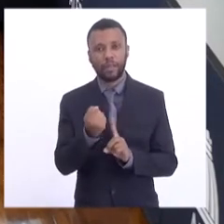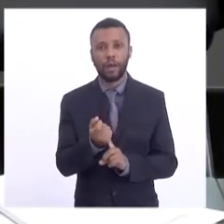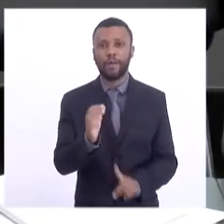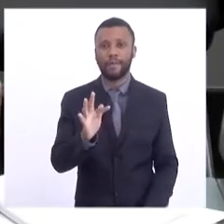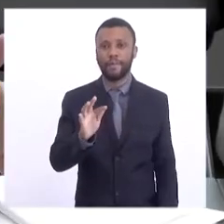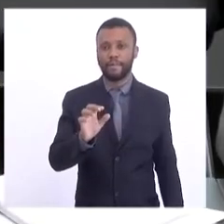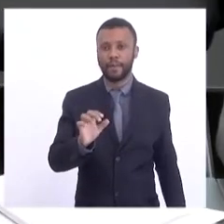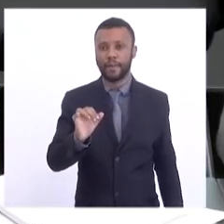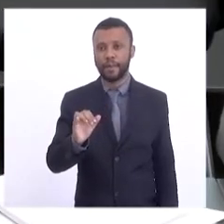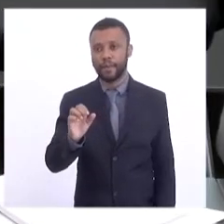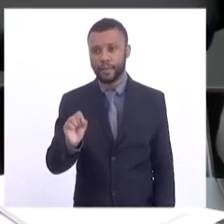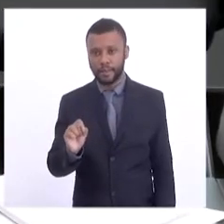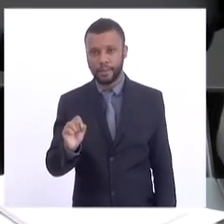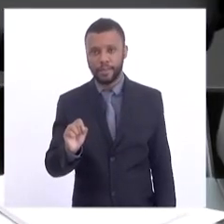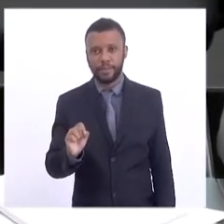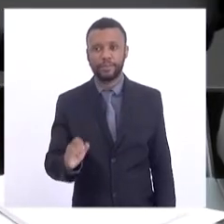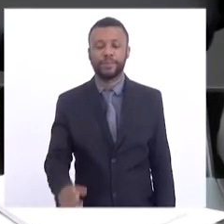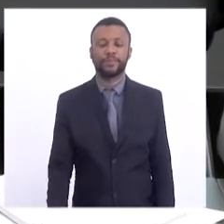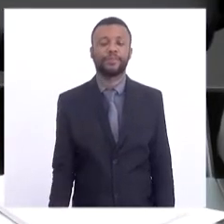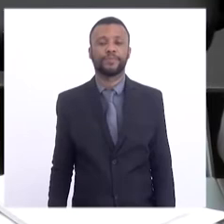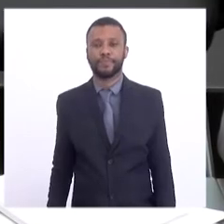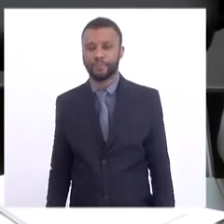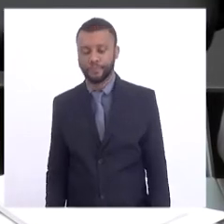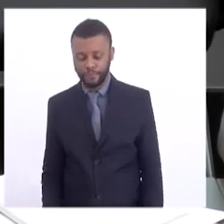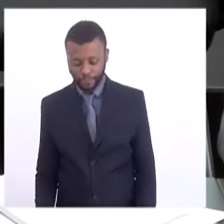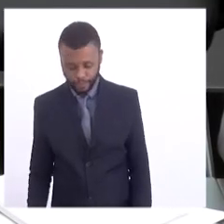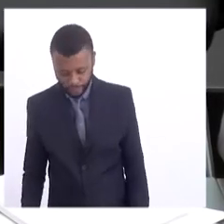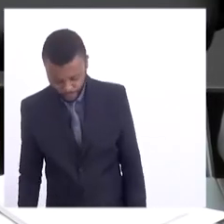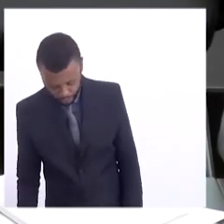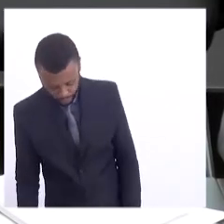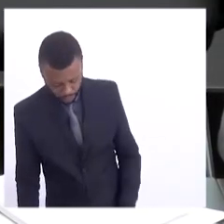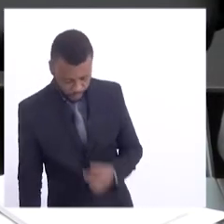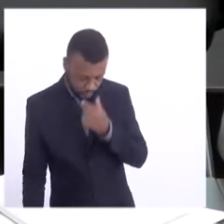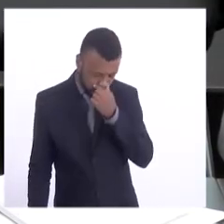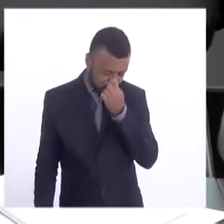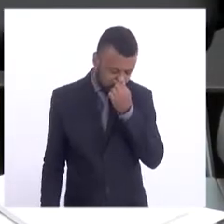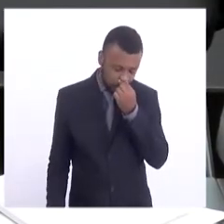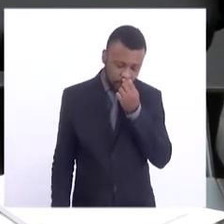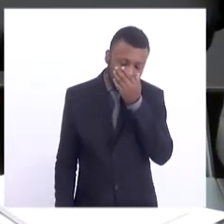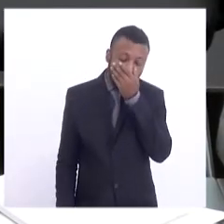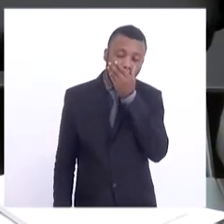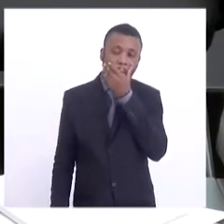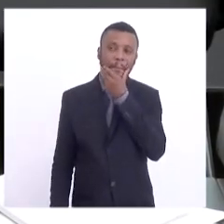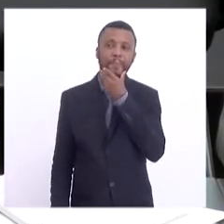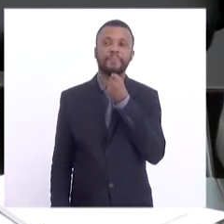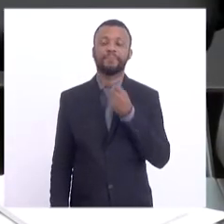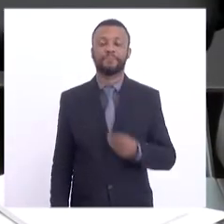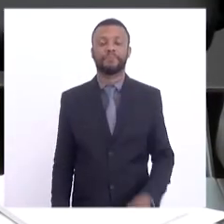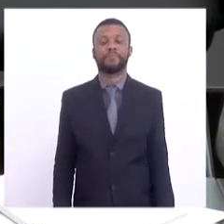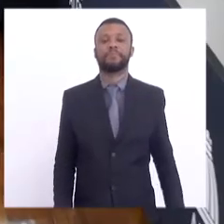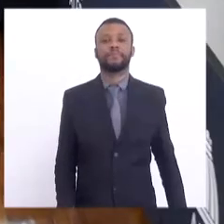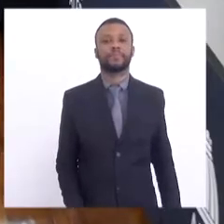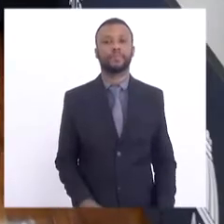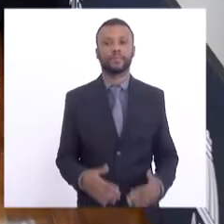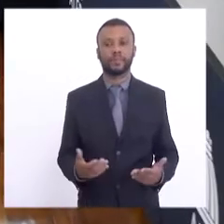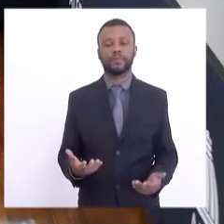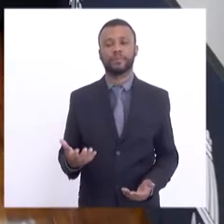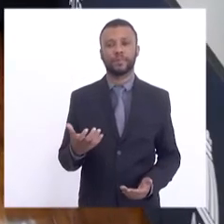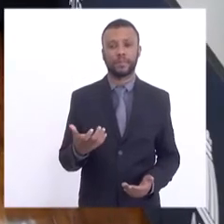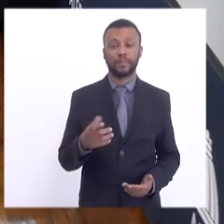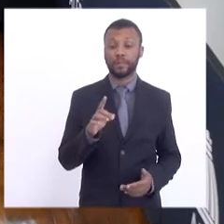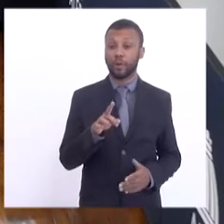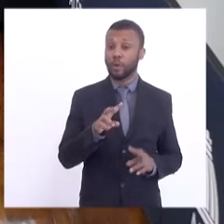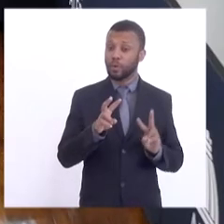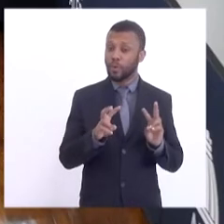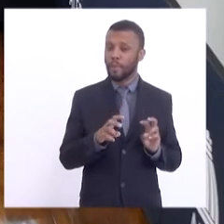não no pelo fonte sem fonte Sec que vai ser fonte feliz obrigado a tomar uma tese eu queria que eu sobre o pacto